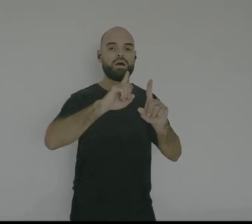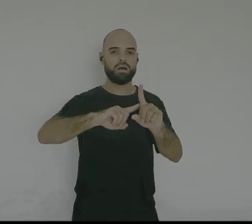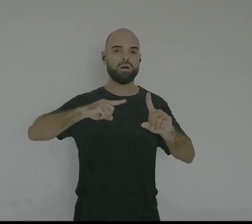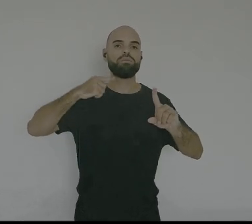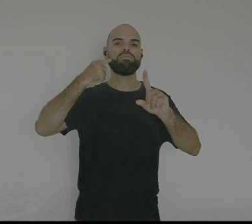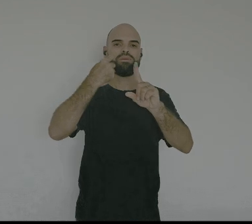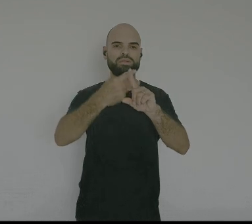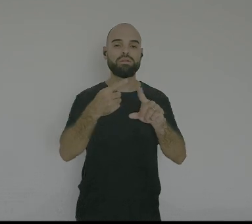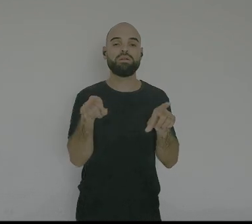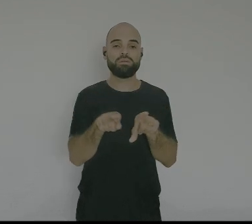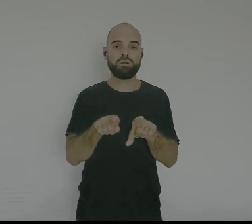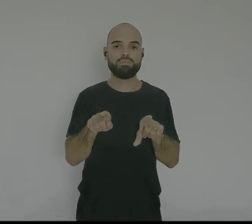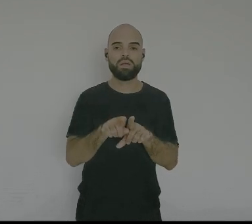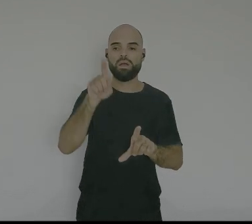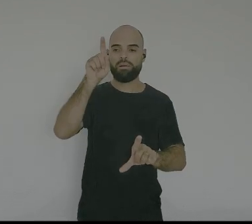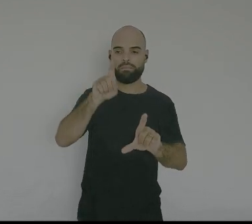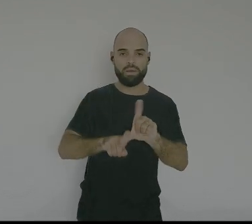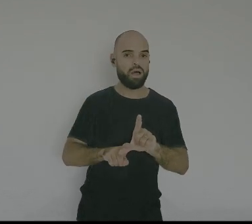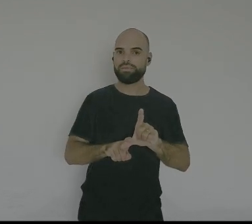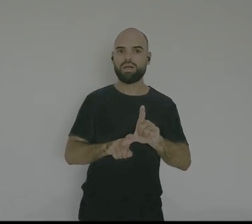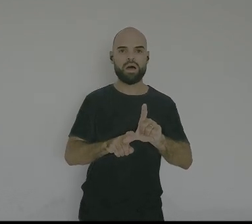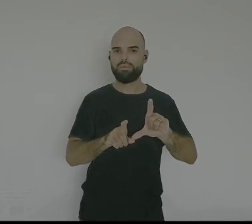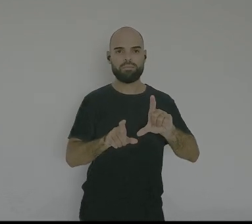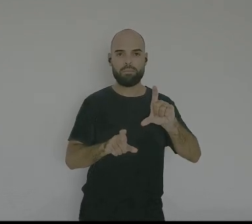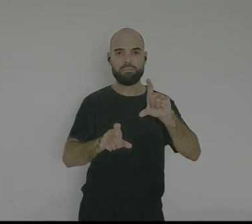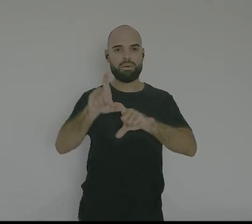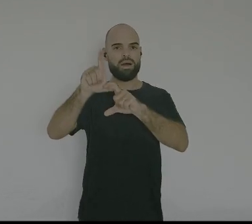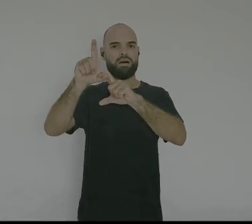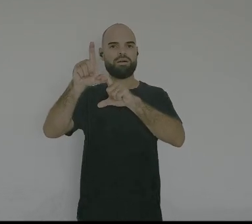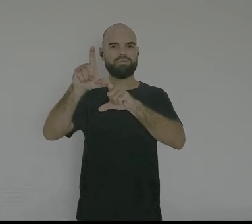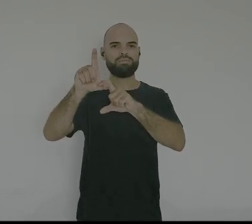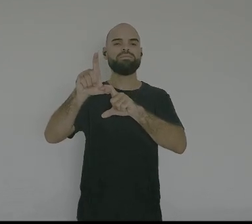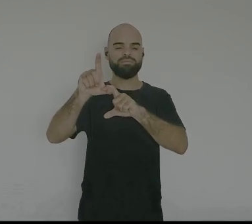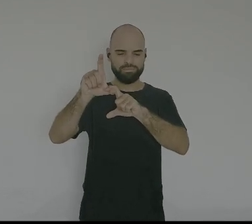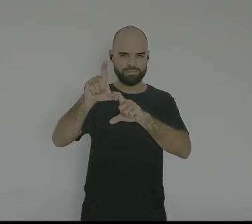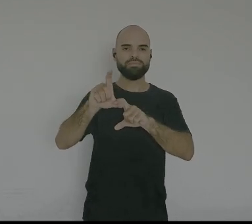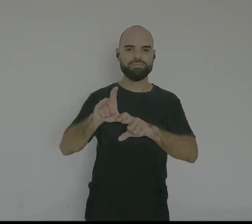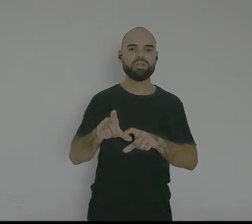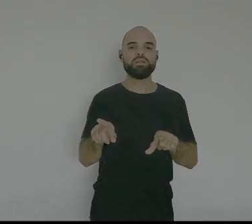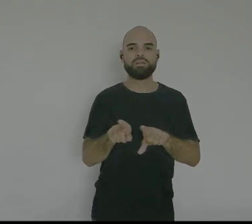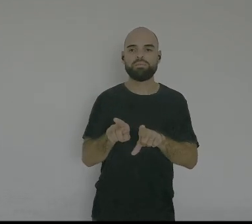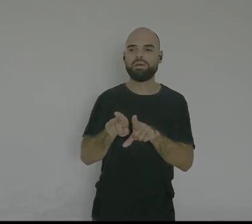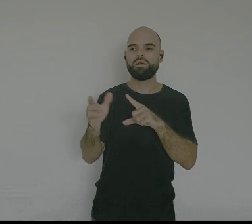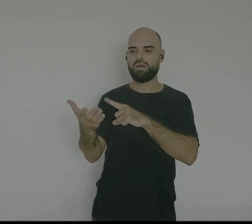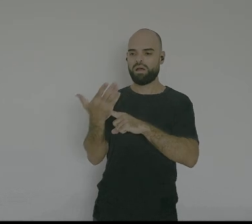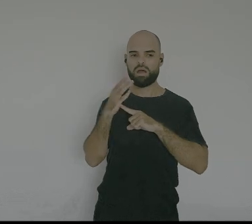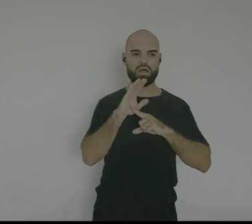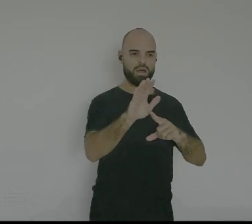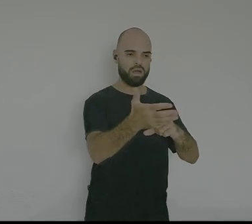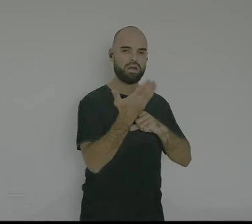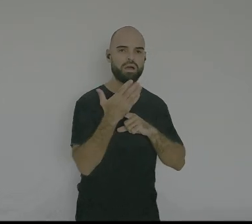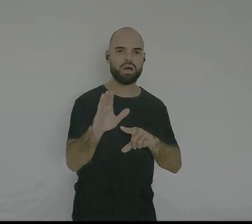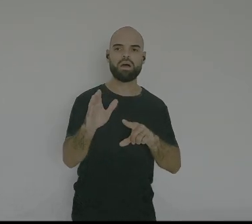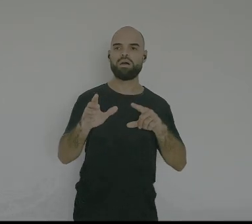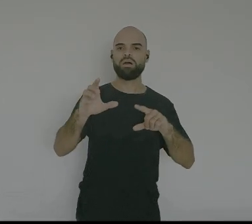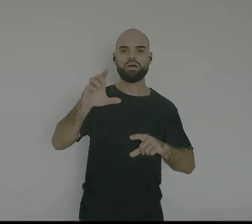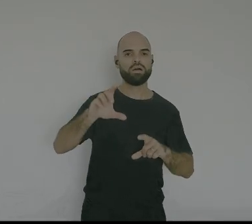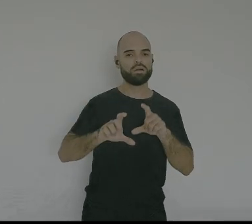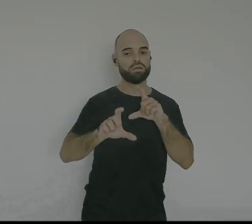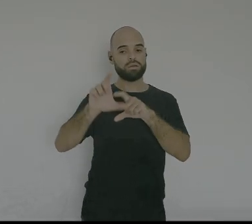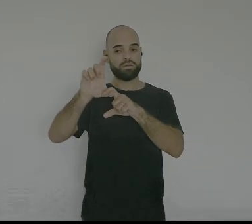um excedente cooperativo, a aumentar a colaboração e a interdependência, e é